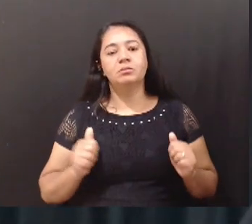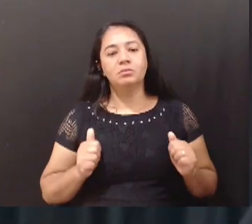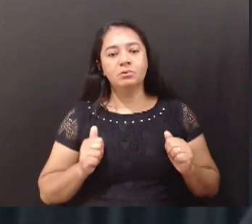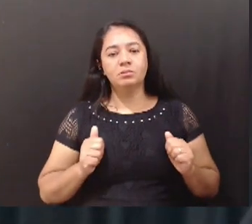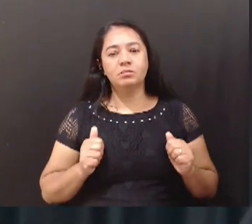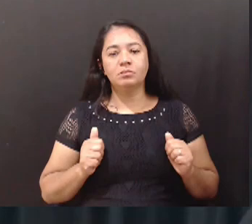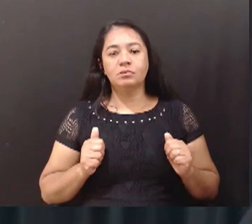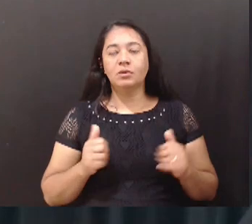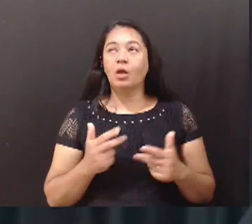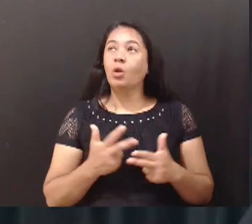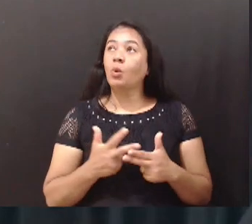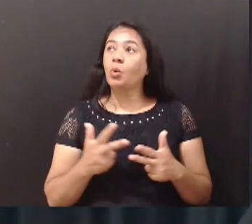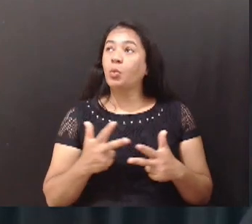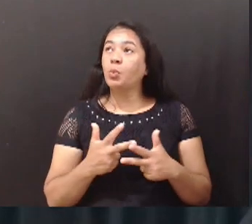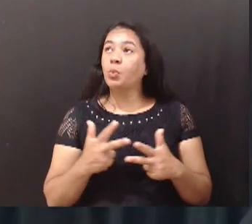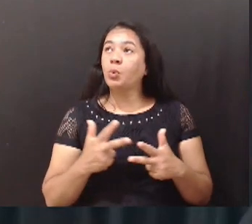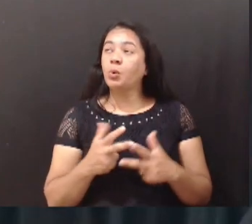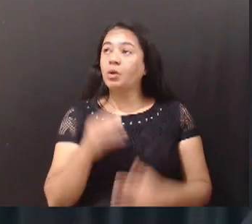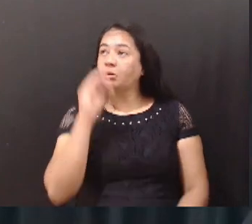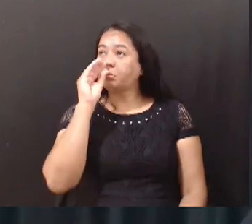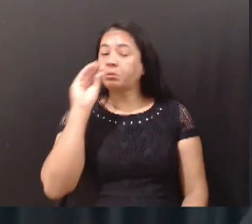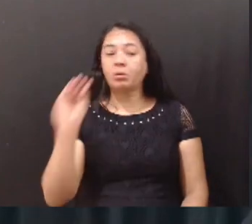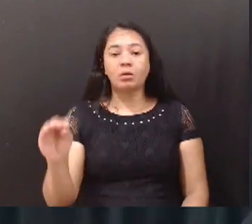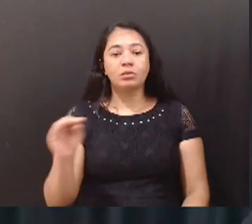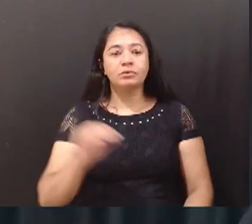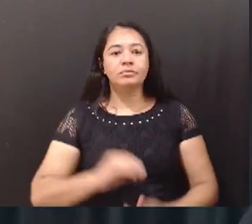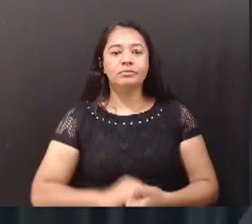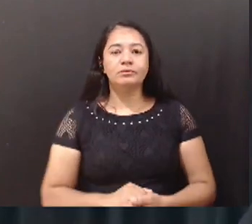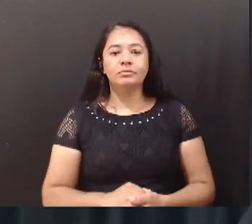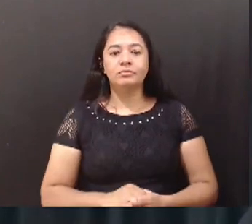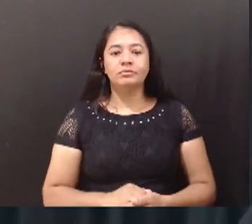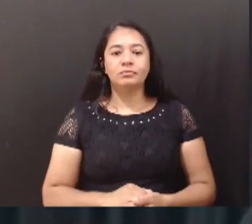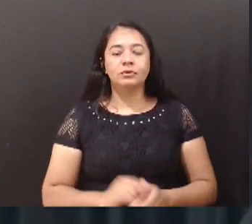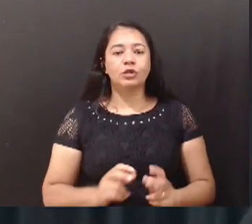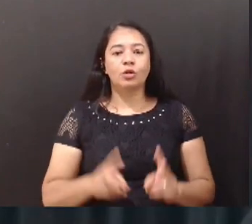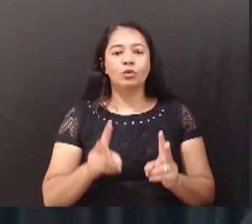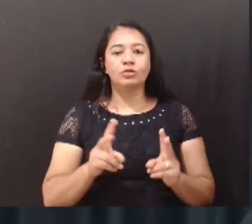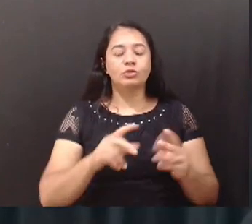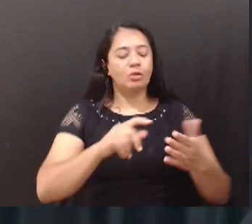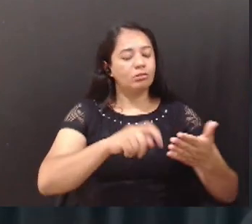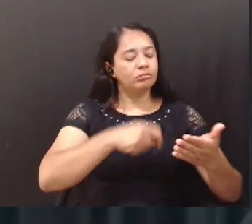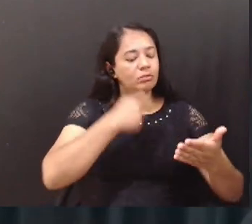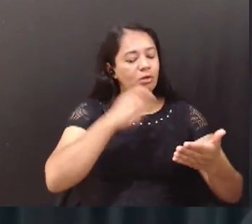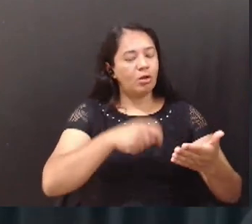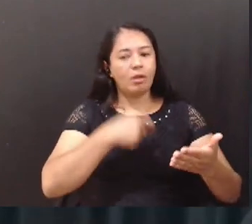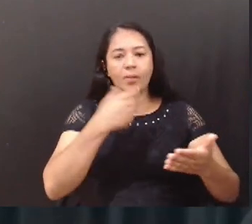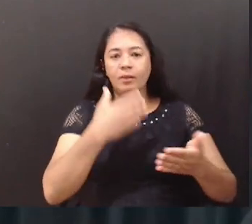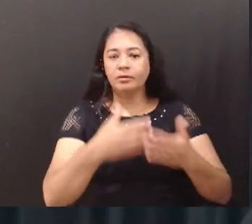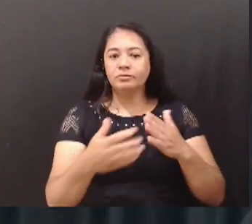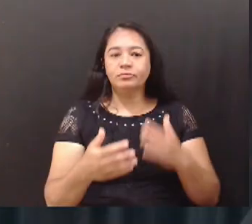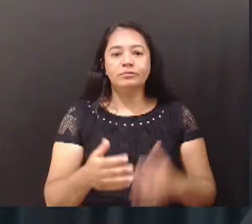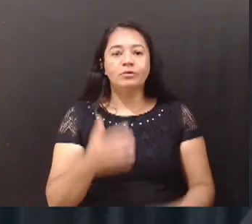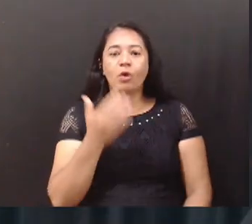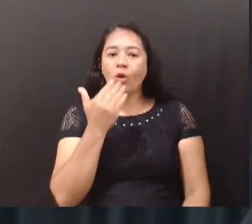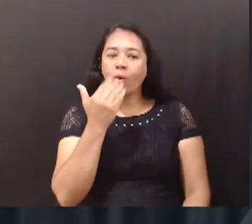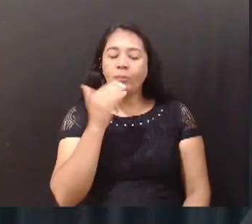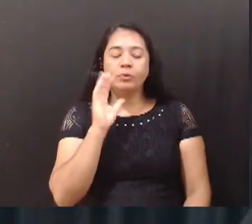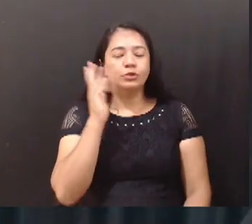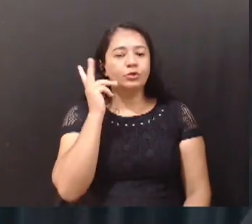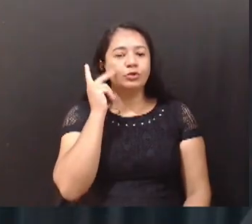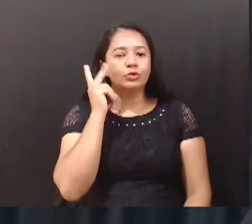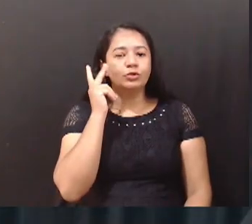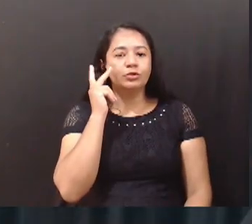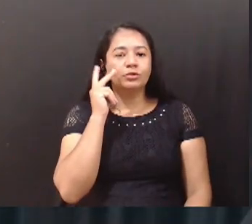você, ignorar completamente, continuar pegando lá o seu pavê ou qualquer coisa assim, comendo e fazendo a cara de